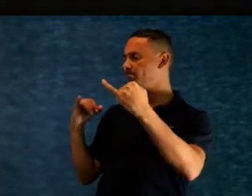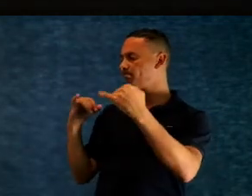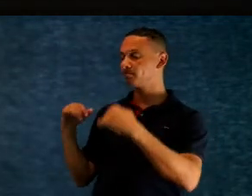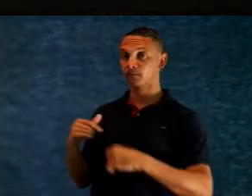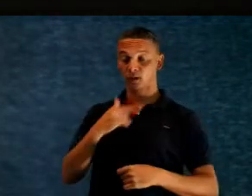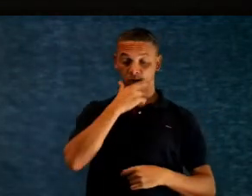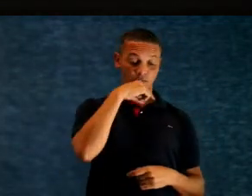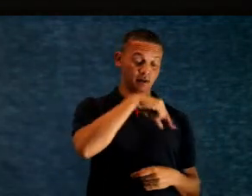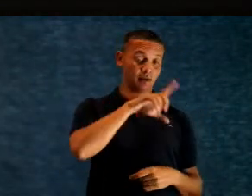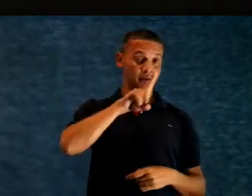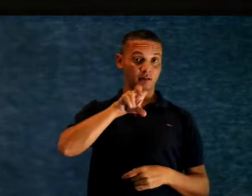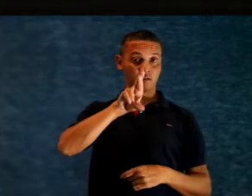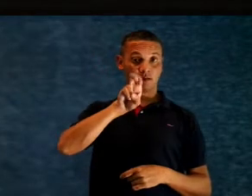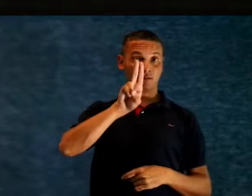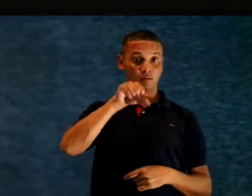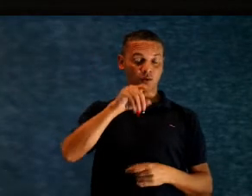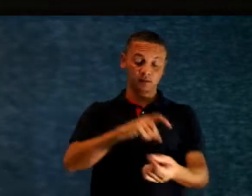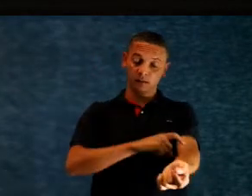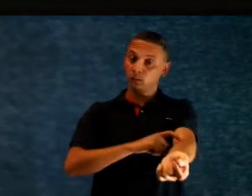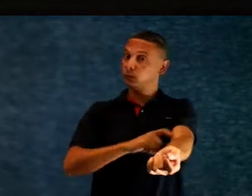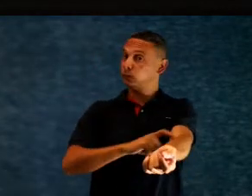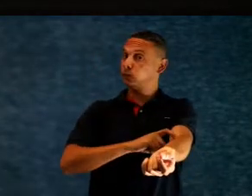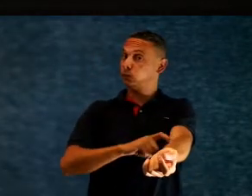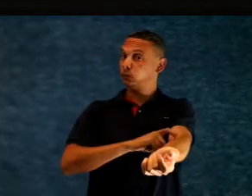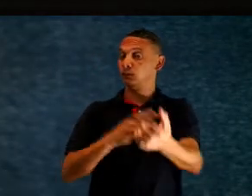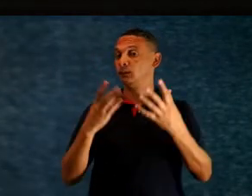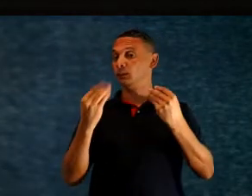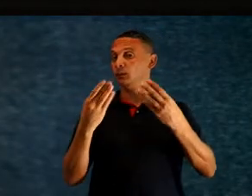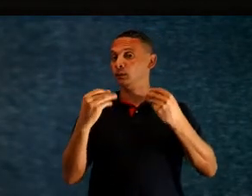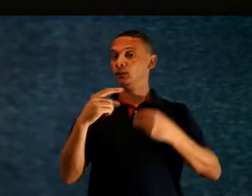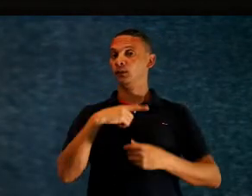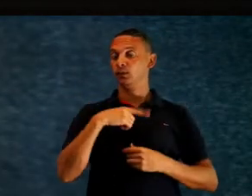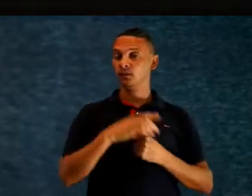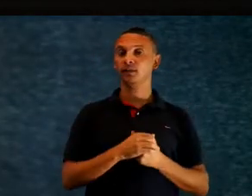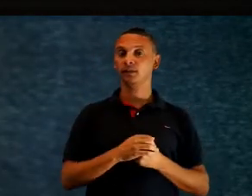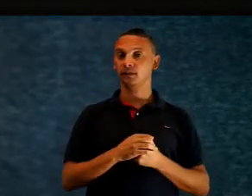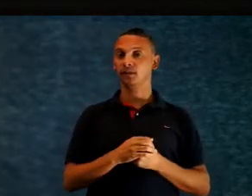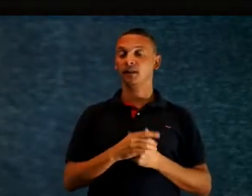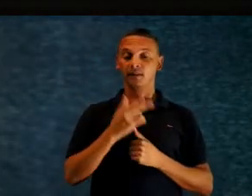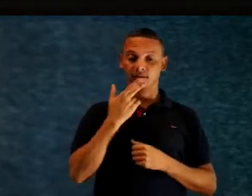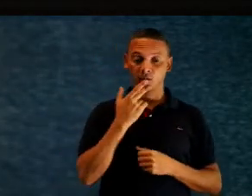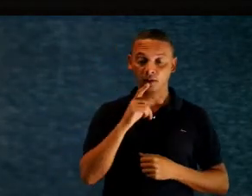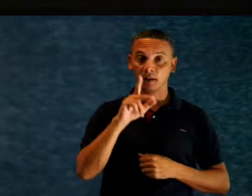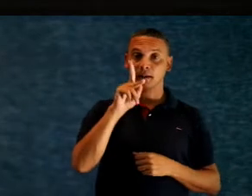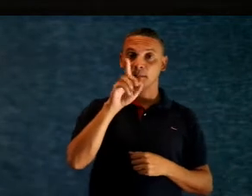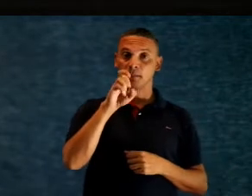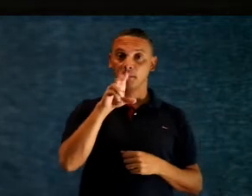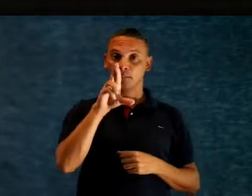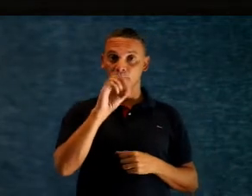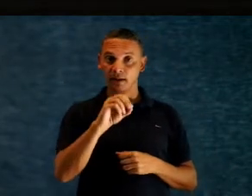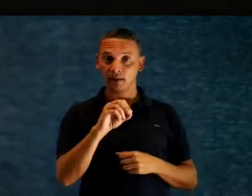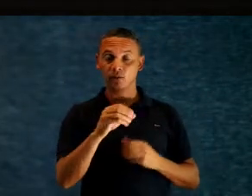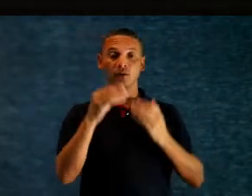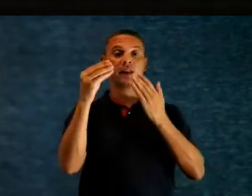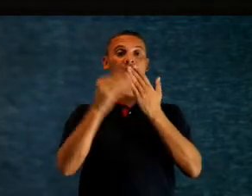todos, porque ele achou que era uma traição do amigo estar cortejando a filha. Olha que coisa interessante. Né? Ele se sentiu